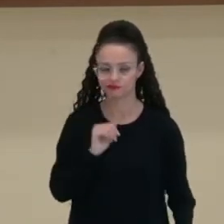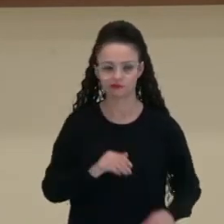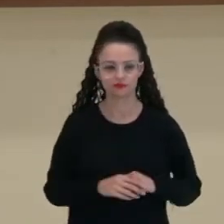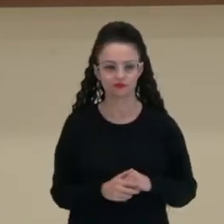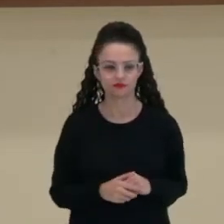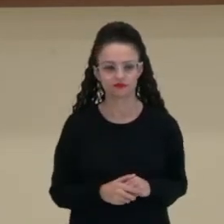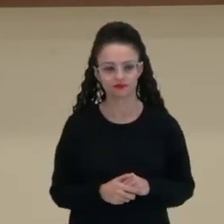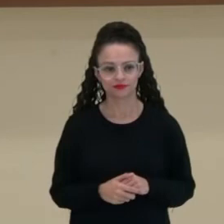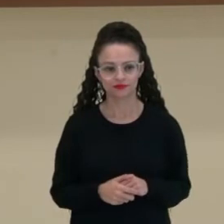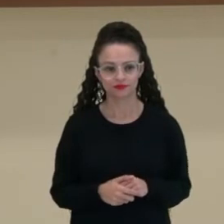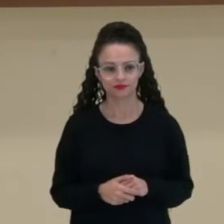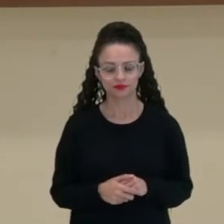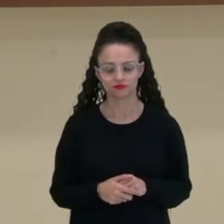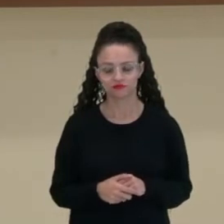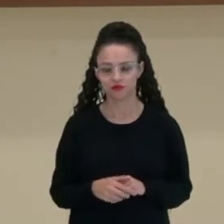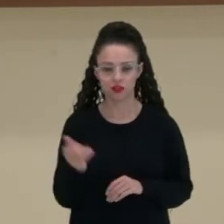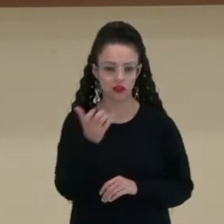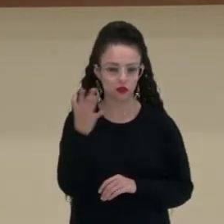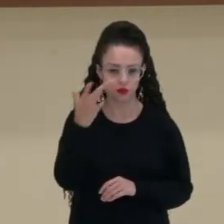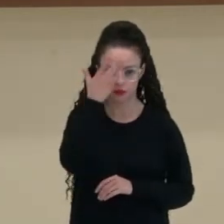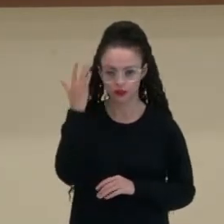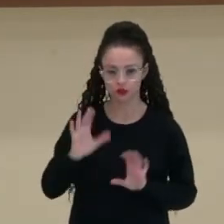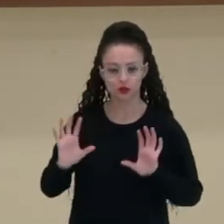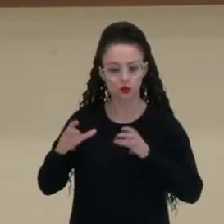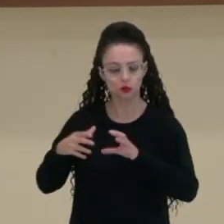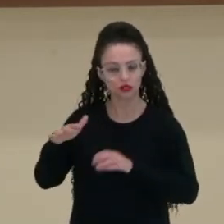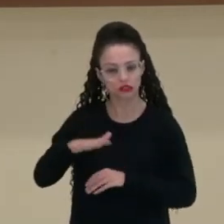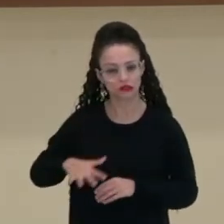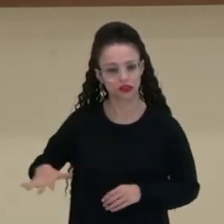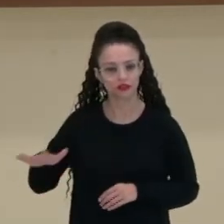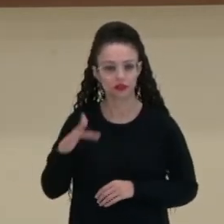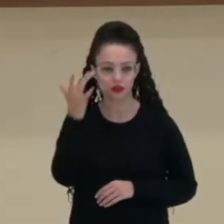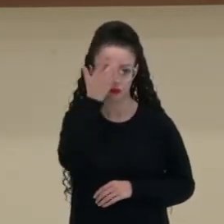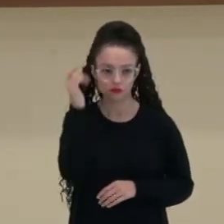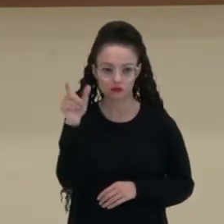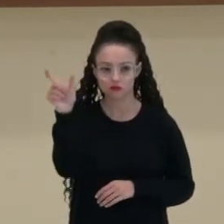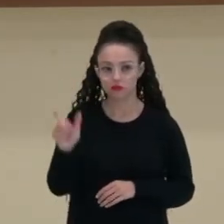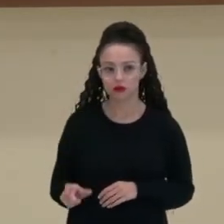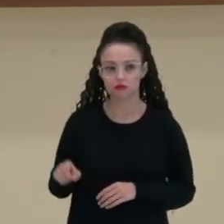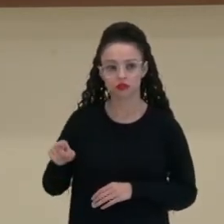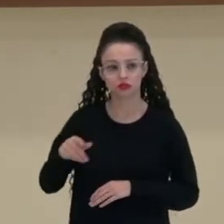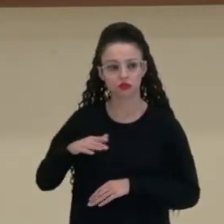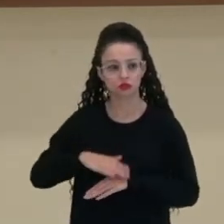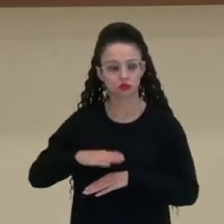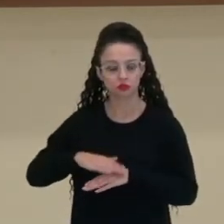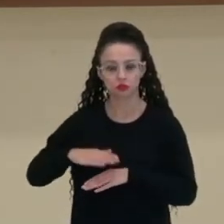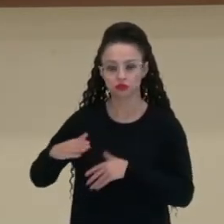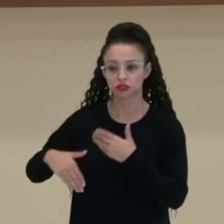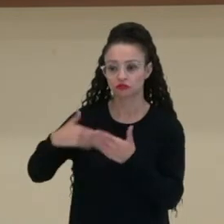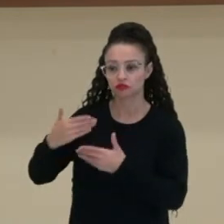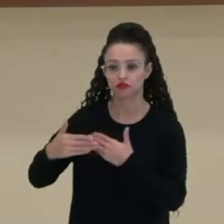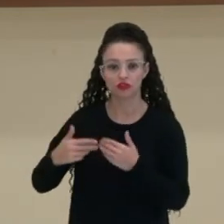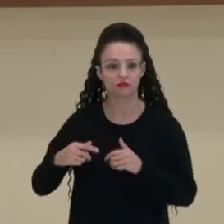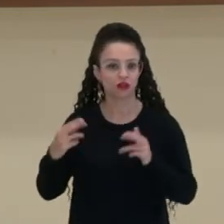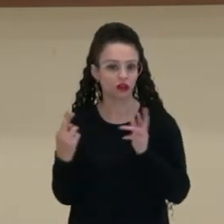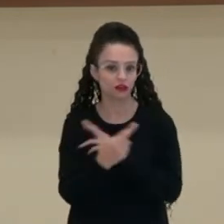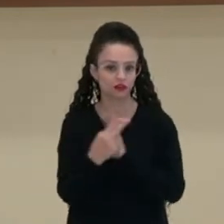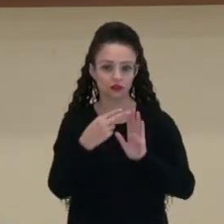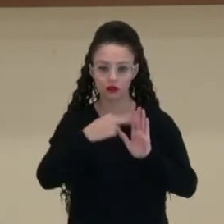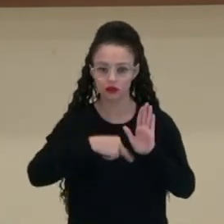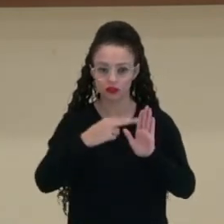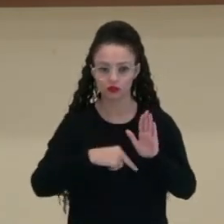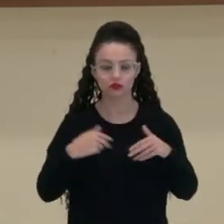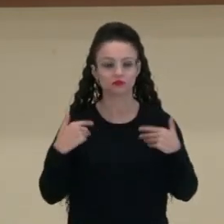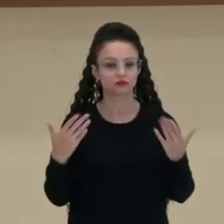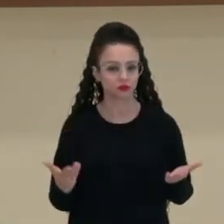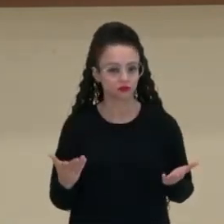aí, alguém da sua comunidade, alguém que desenvolva alguma relação com a leitura, né?